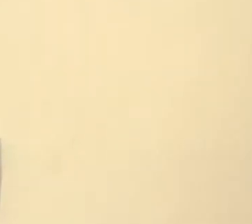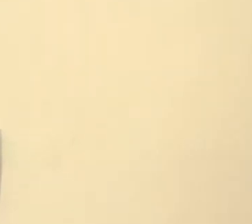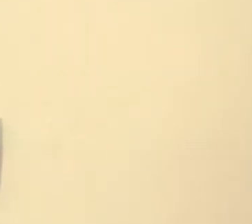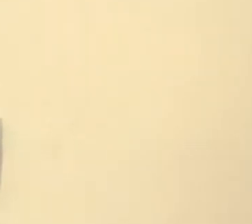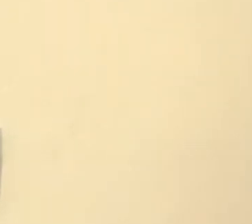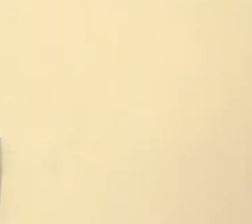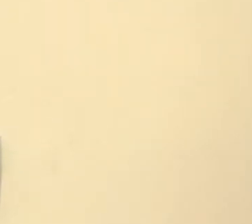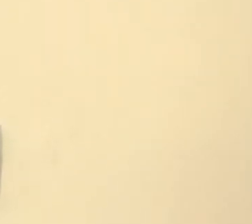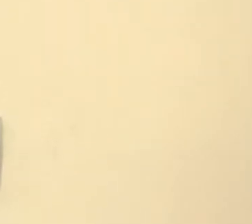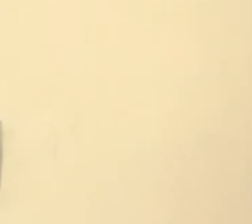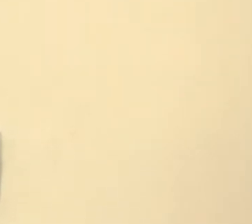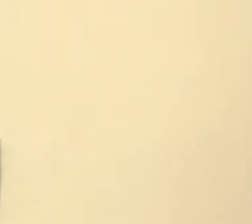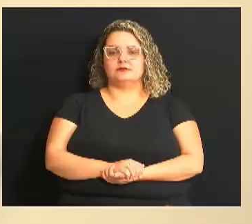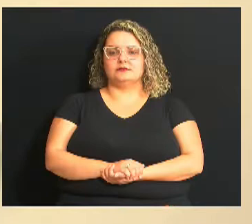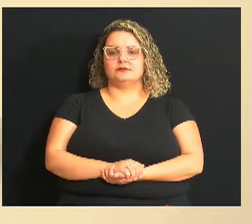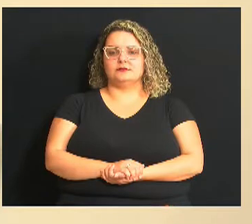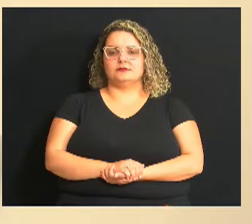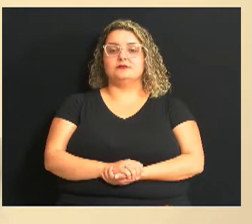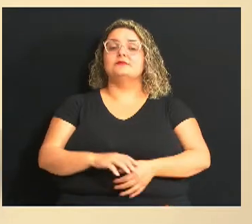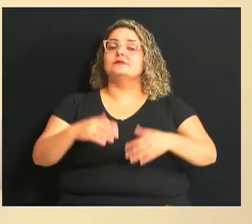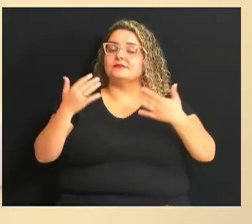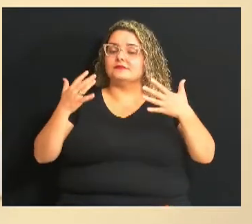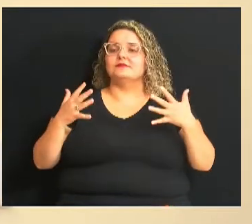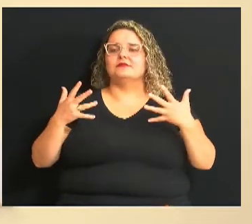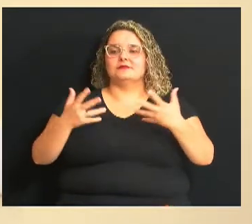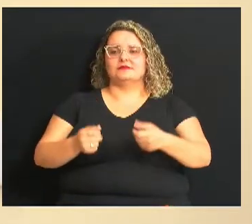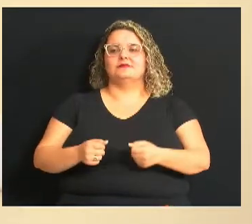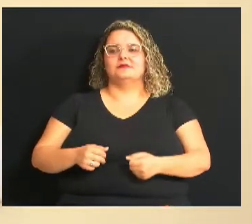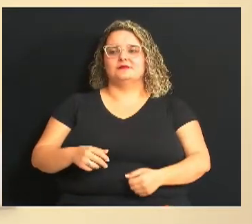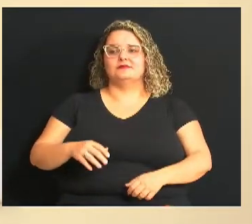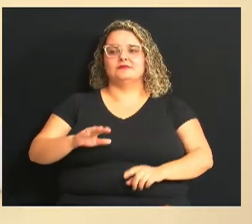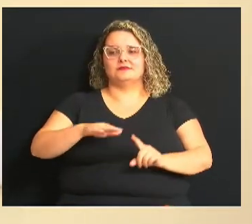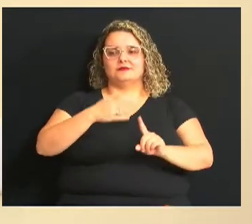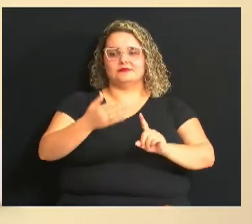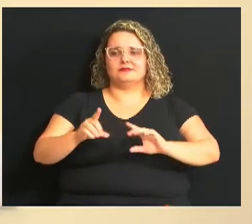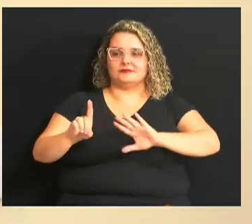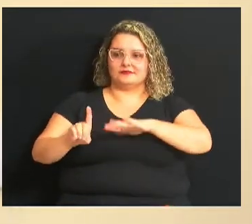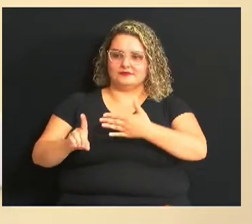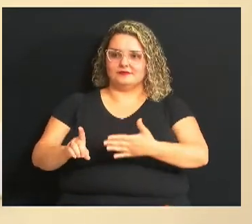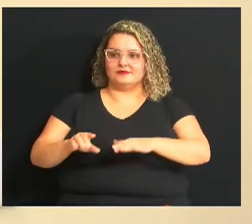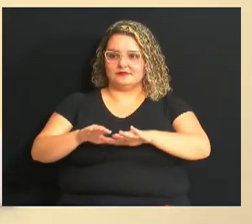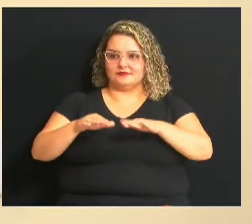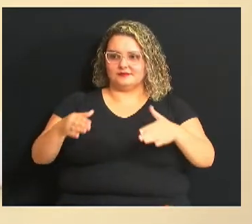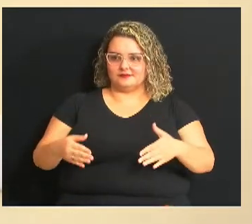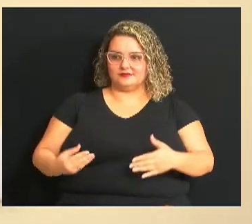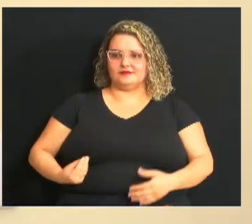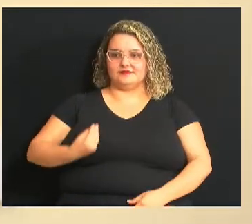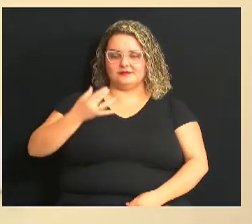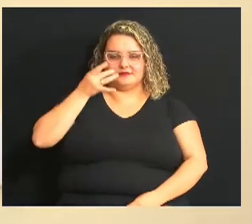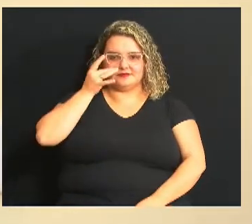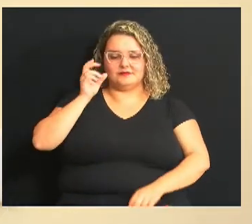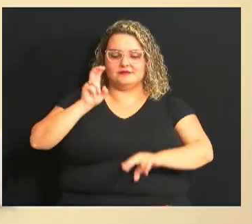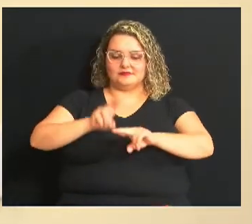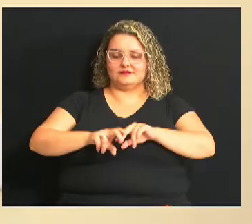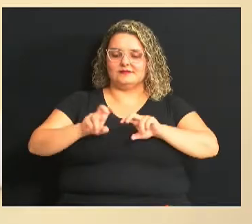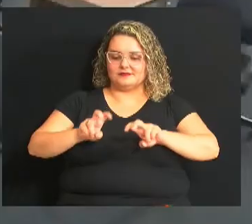Parabenizamos todos os homenageados e convidamos os componentes da mesa para que retomem seus lugares.